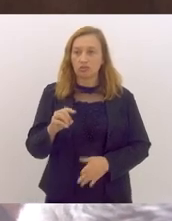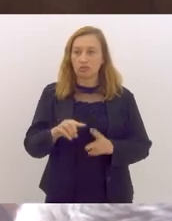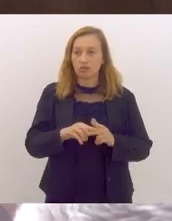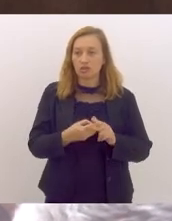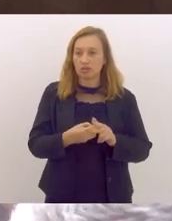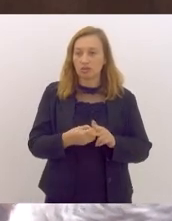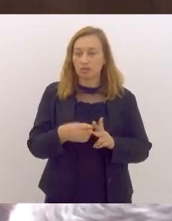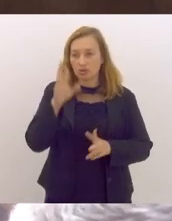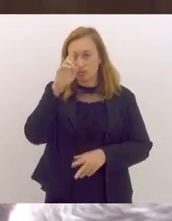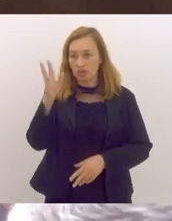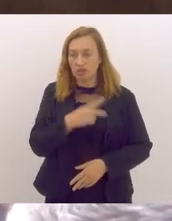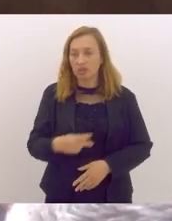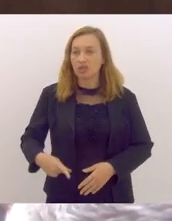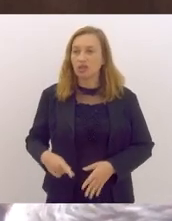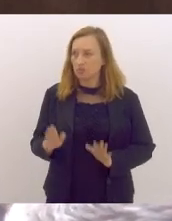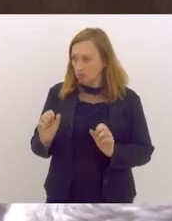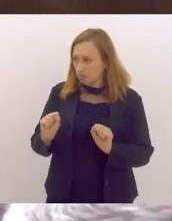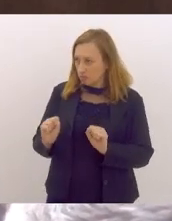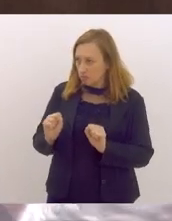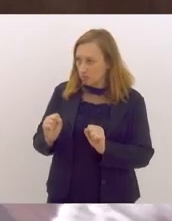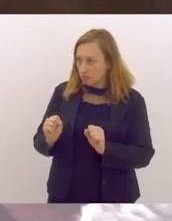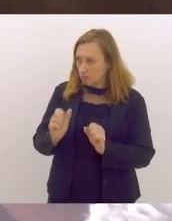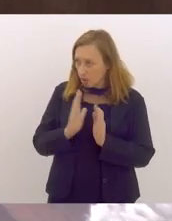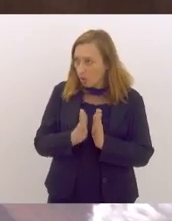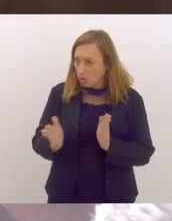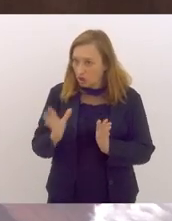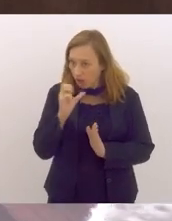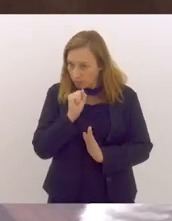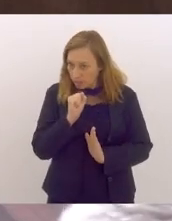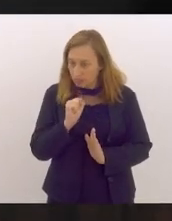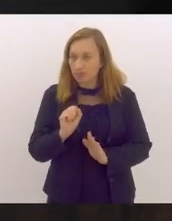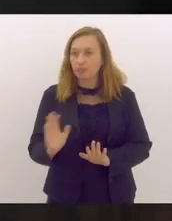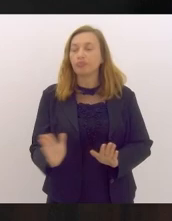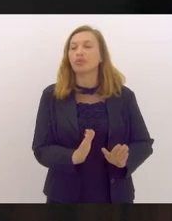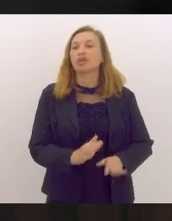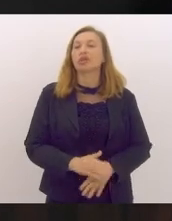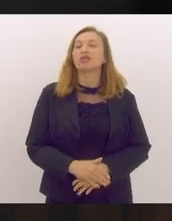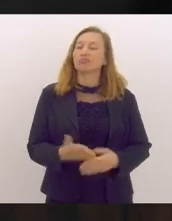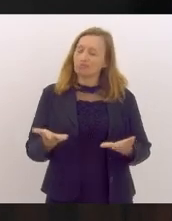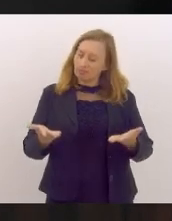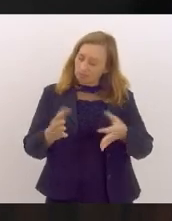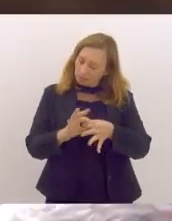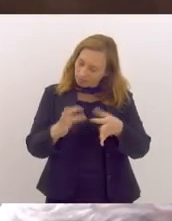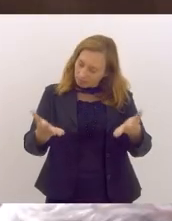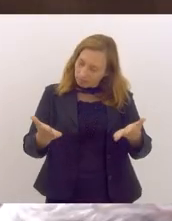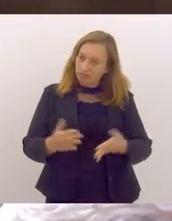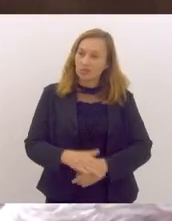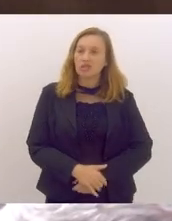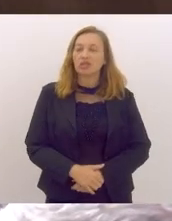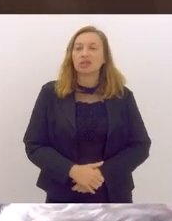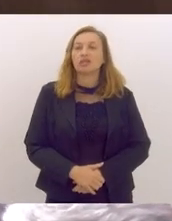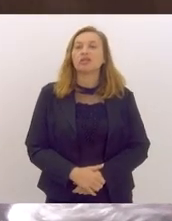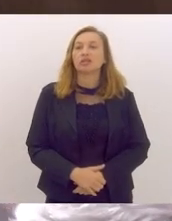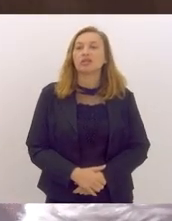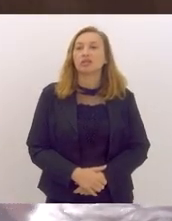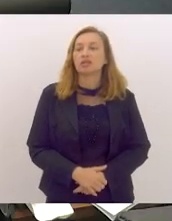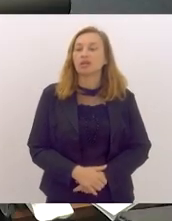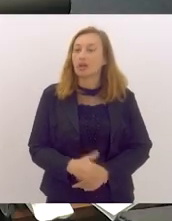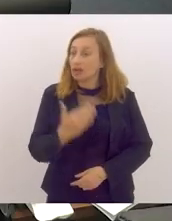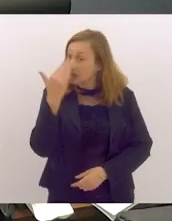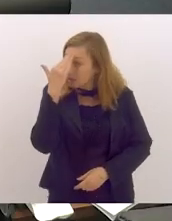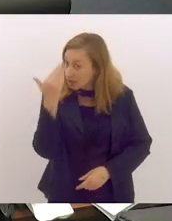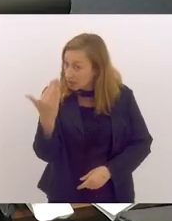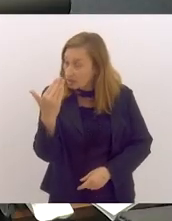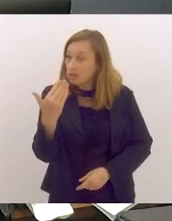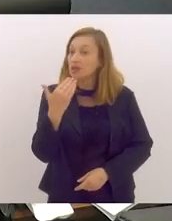presidente. Presidente, o senhor me dá um apelo à ordem, rapidamente. Eu mando, a palavra está com Vossa Excelência. Eu quero agradecer